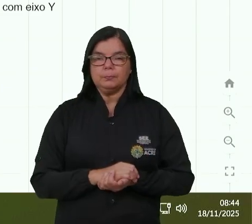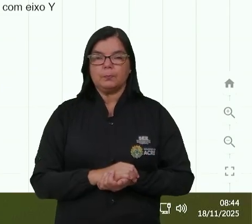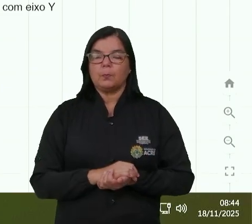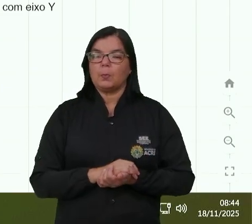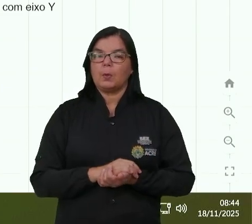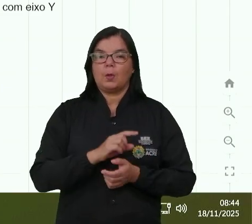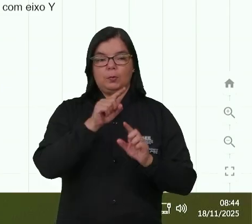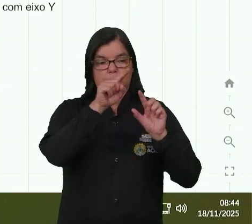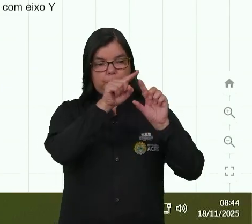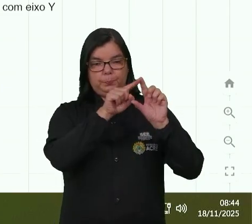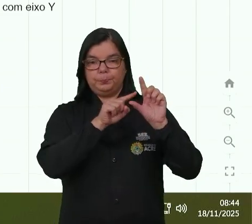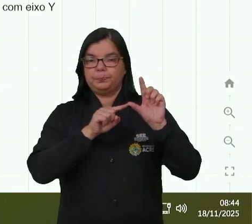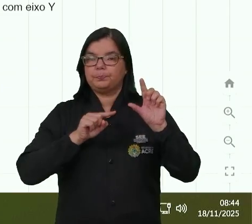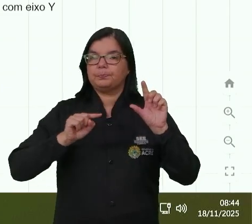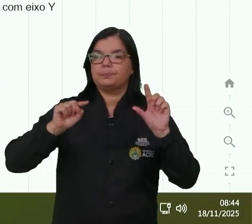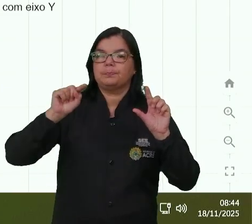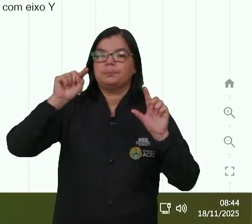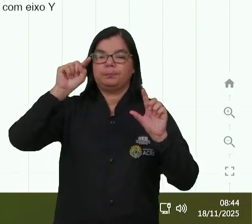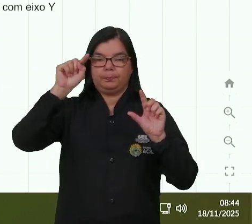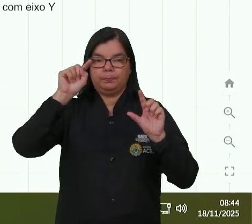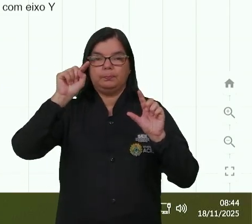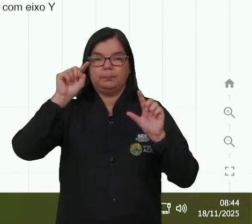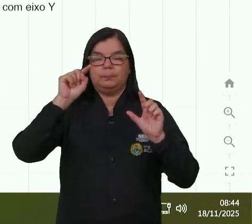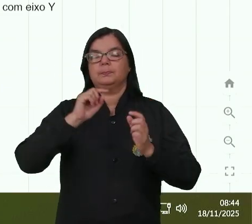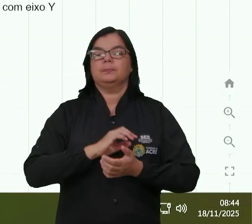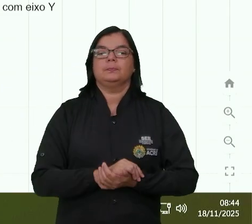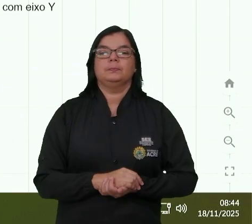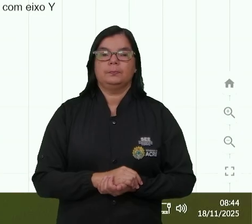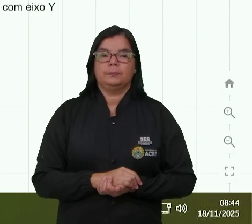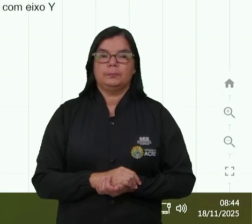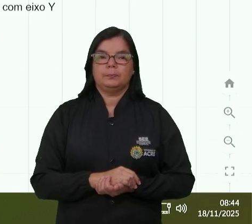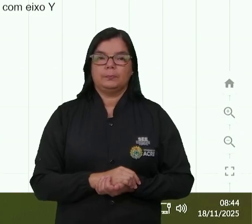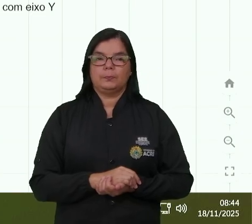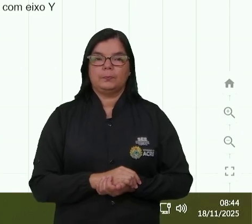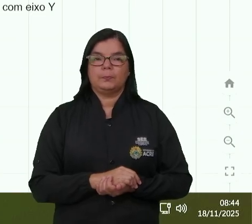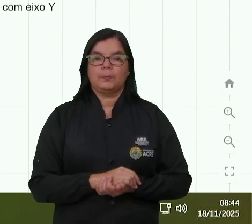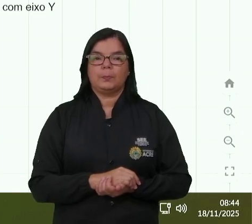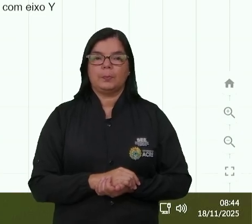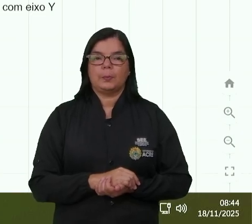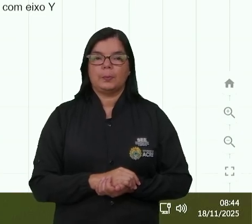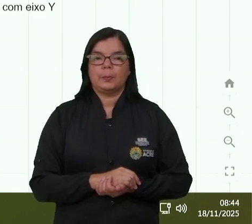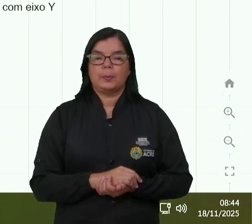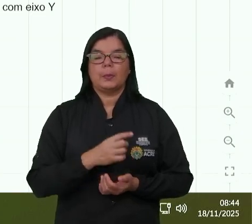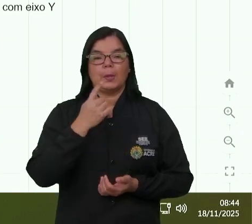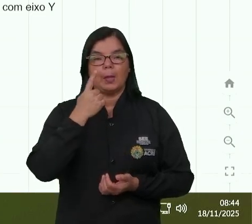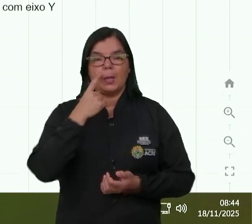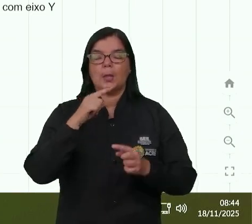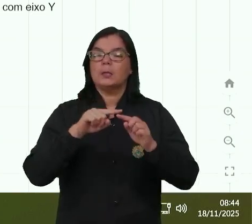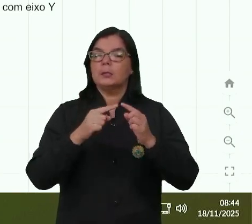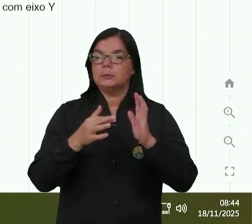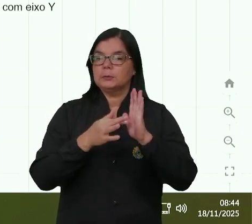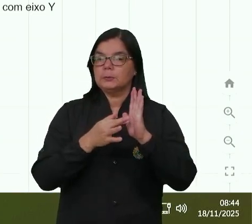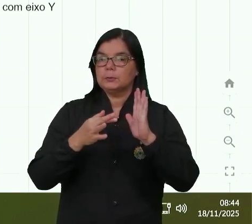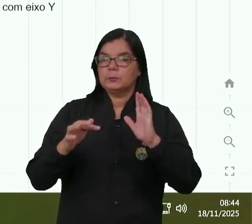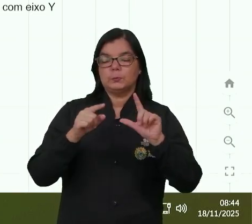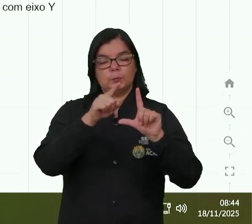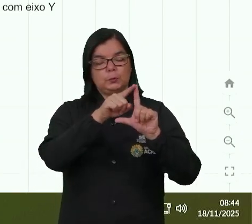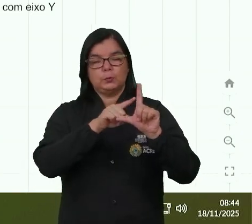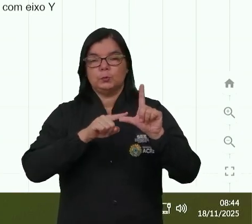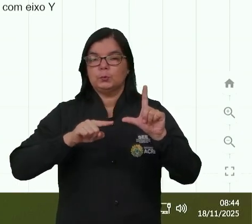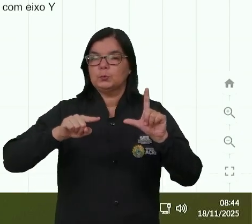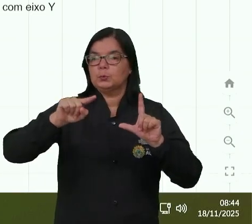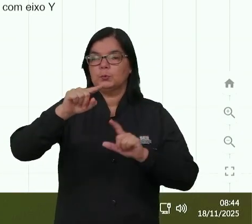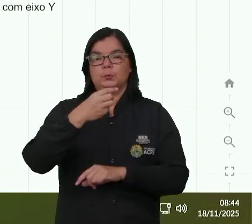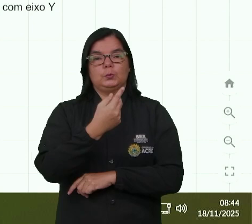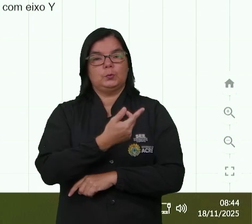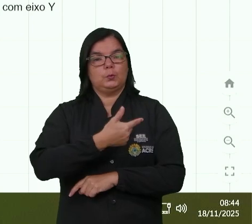verde, é uma parábola que representa a função quadrática. Pois bem, essa função quadrática, se você